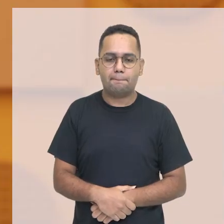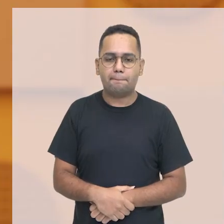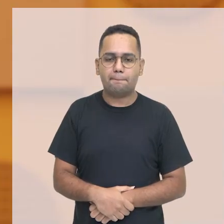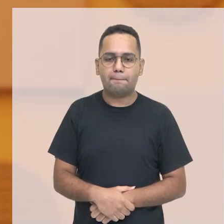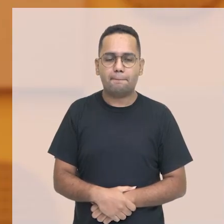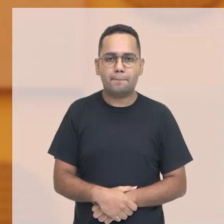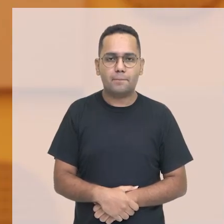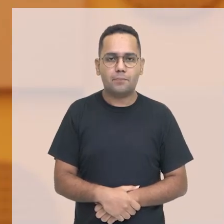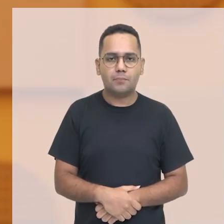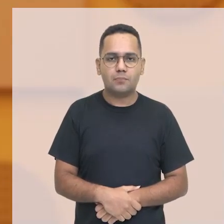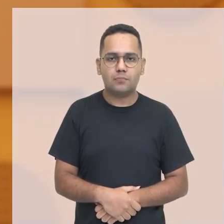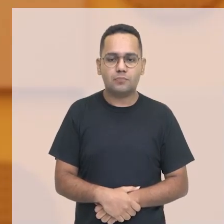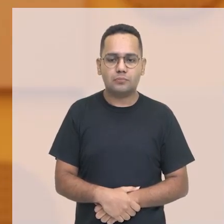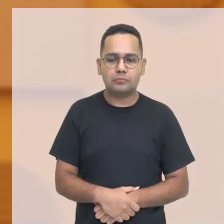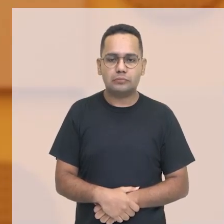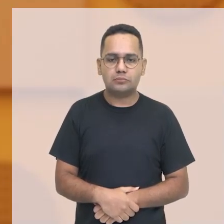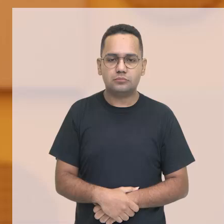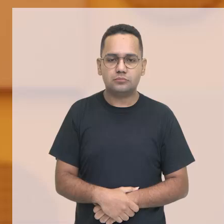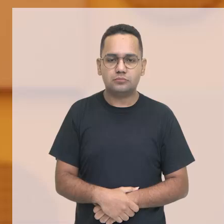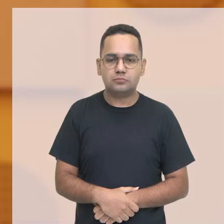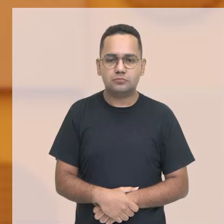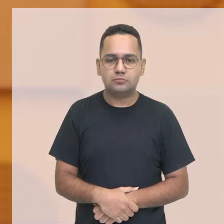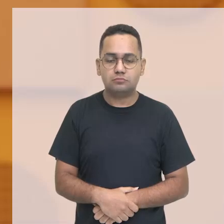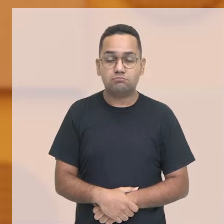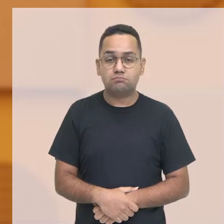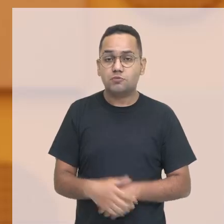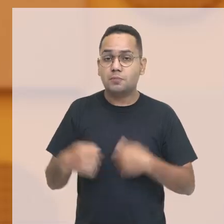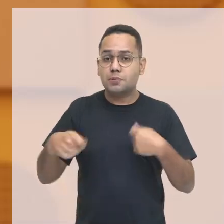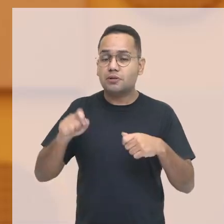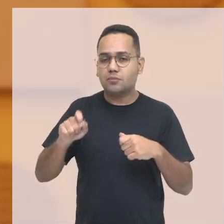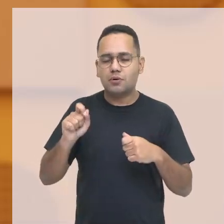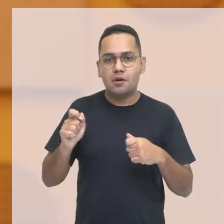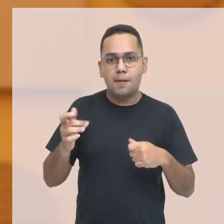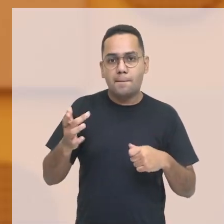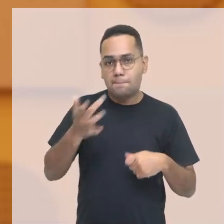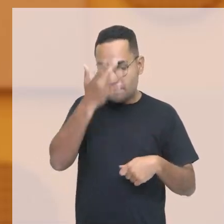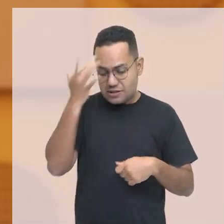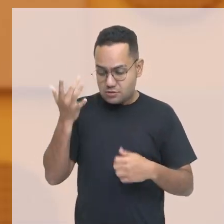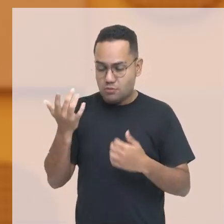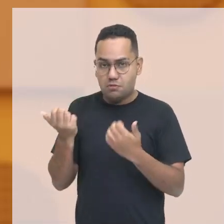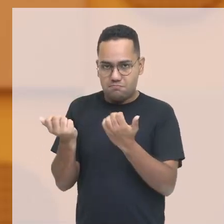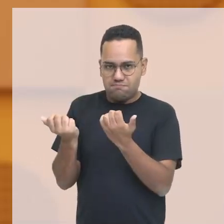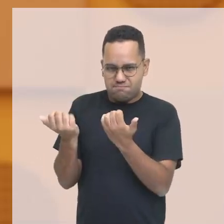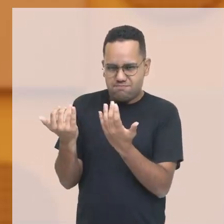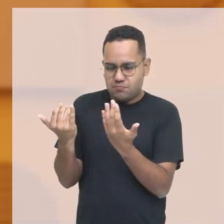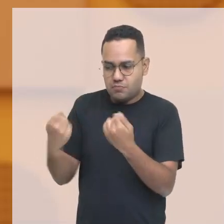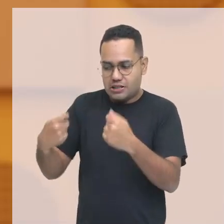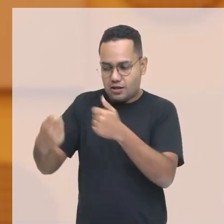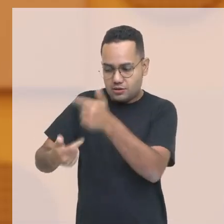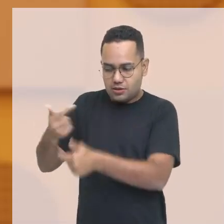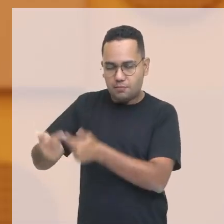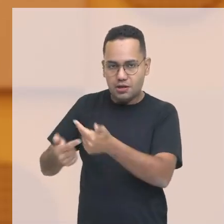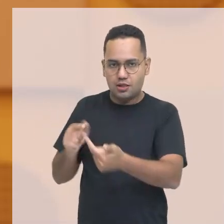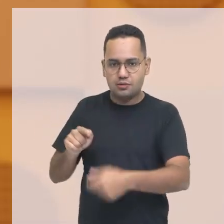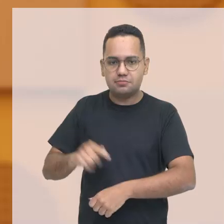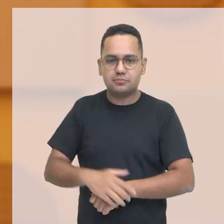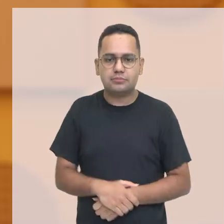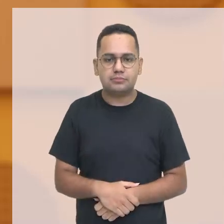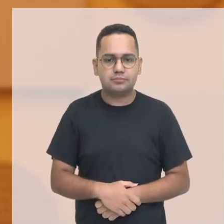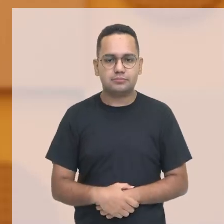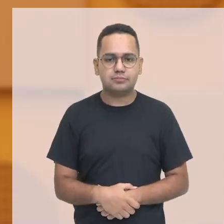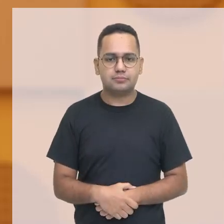a necessidade de mão de obra barata. Vamos então analisar o panorama da Europa do final do